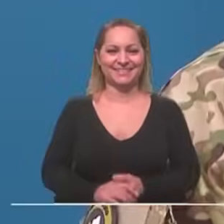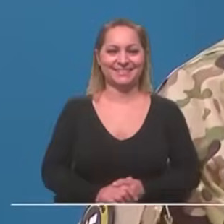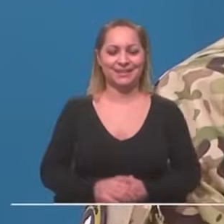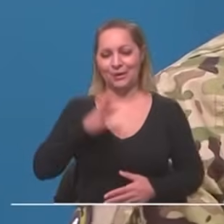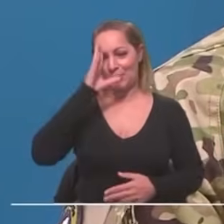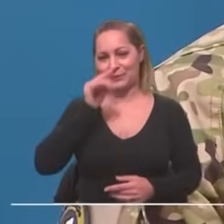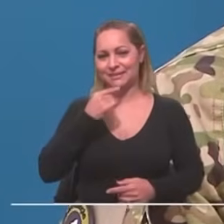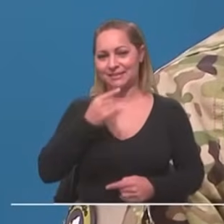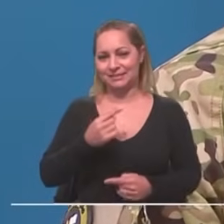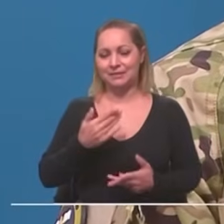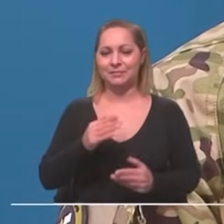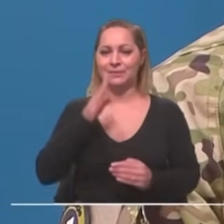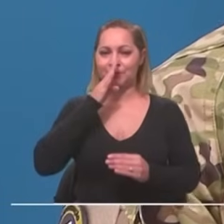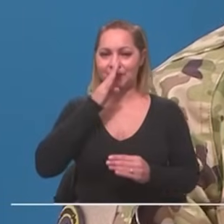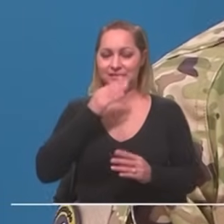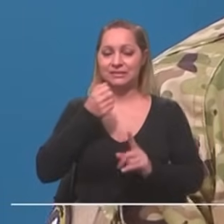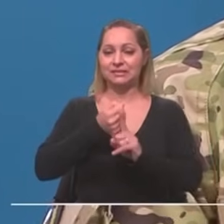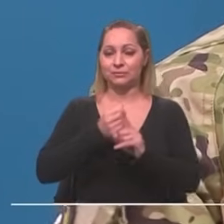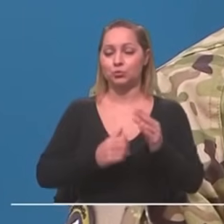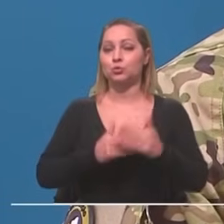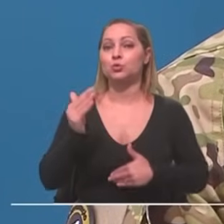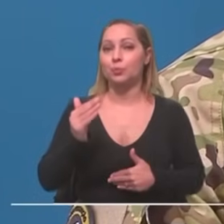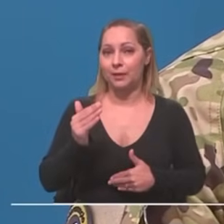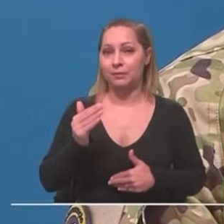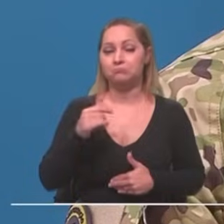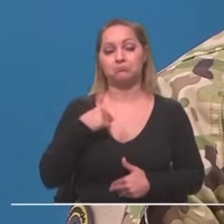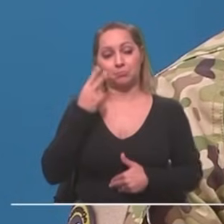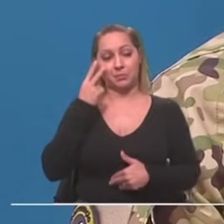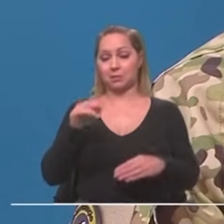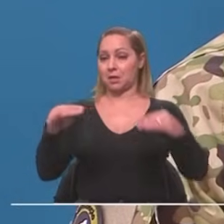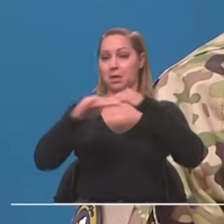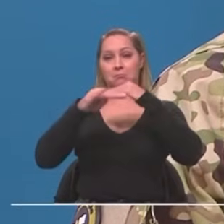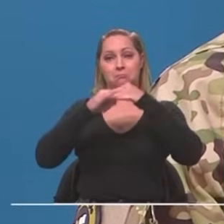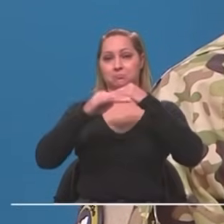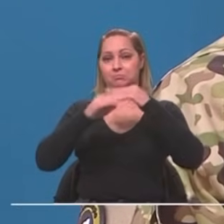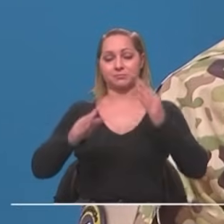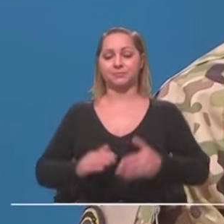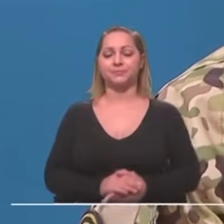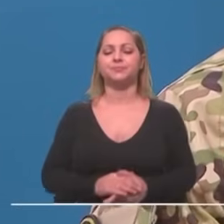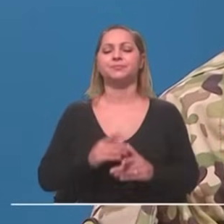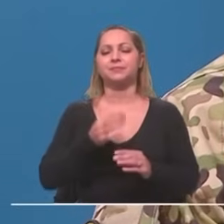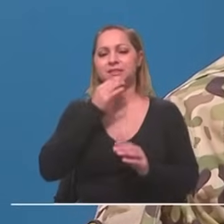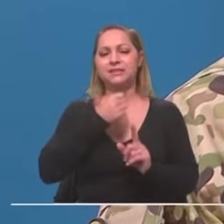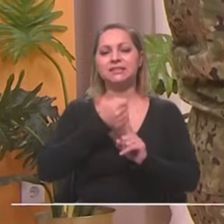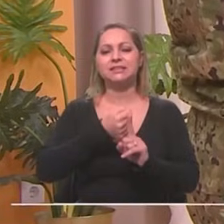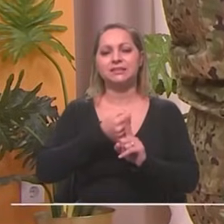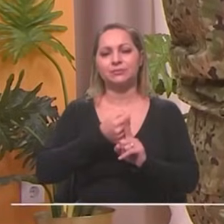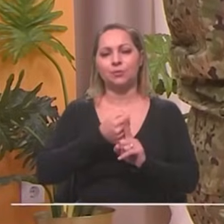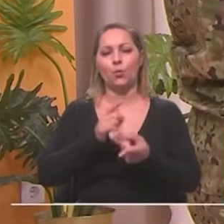dizer. Desde que consigam passar, claro, os desafios, claro, para aos nossos olhos, são igualmente fortes. E falando em desafios, que desafios é que